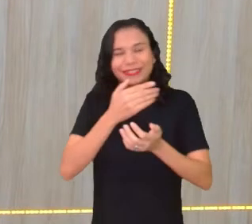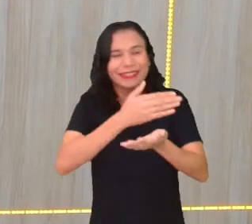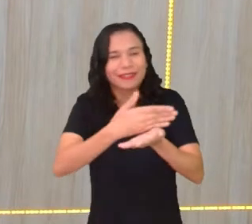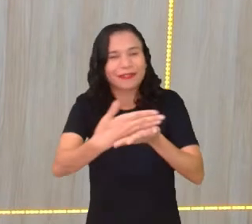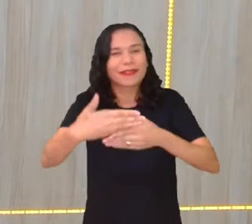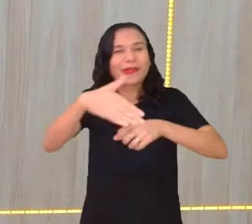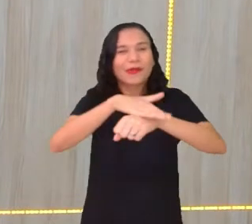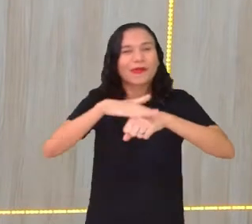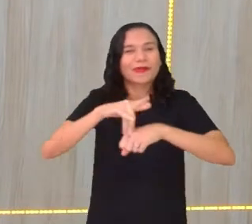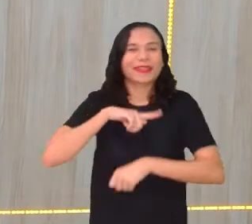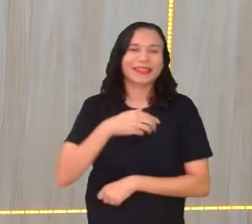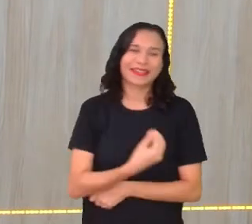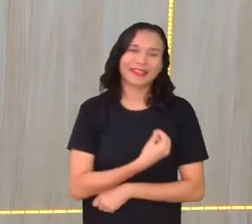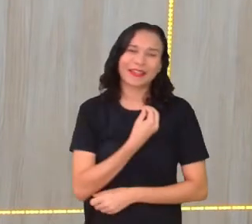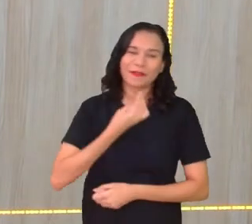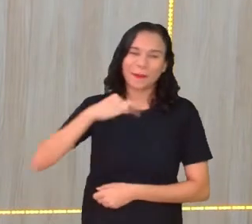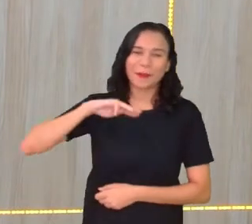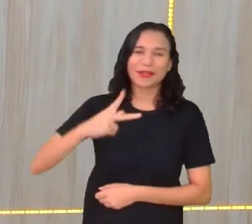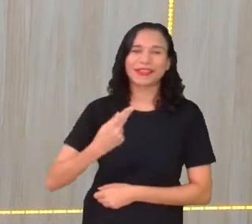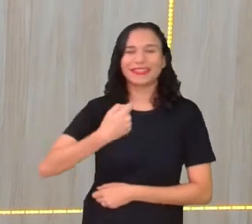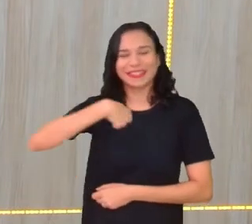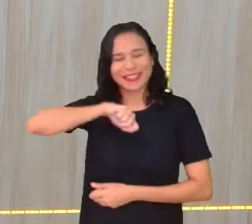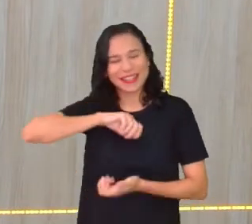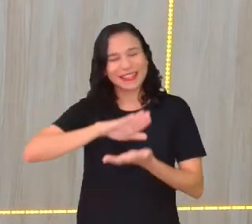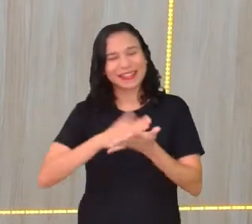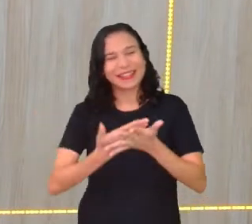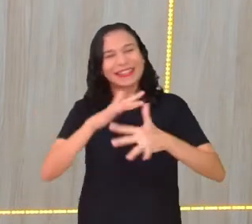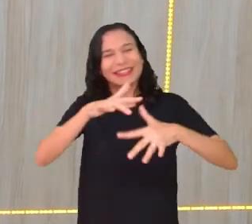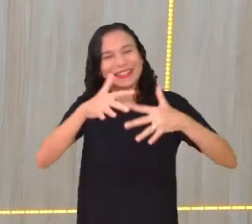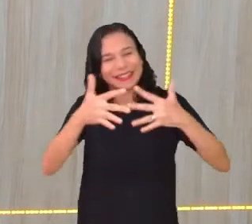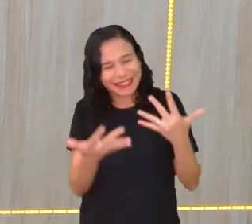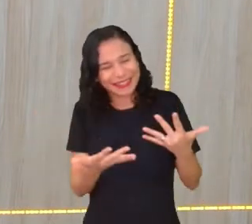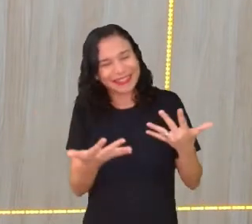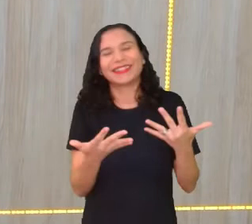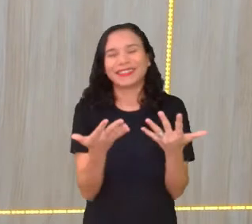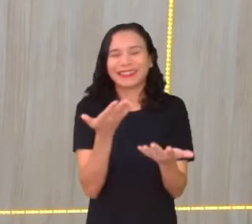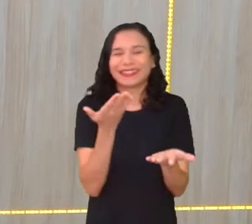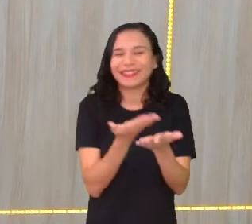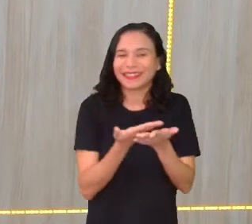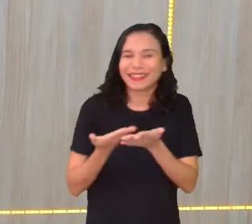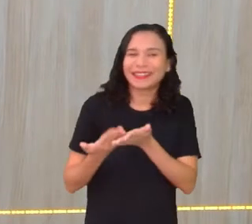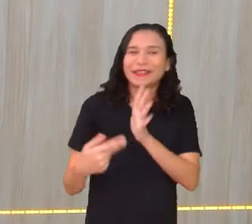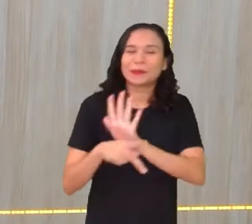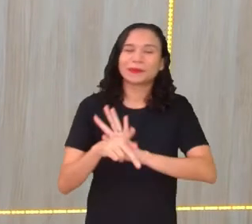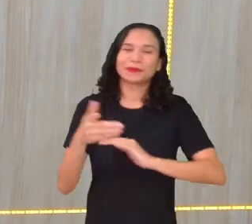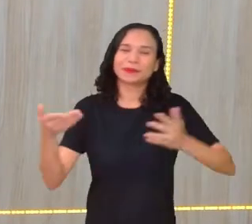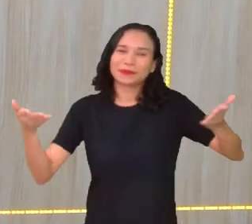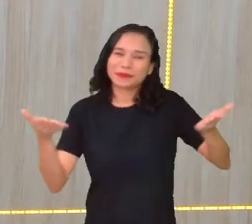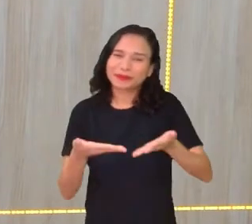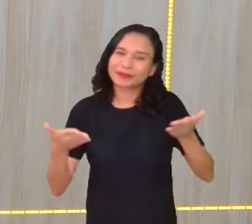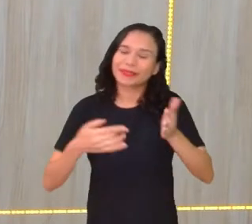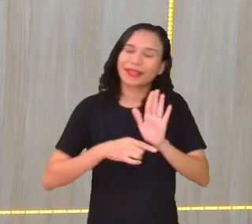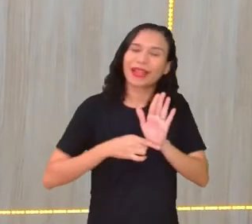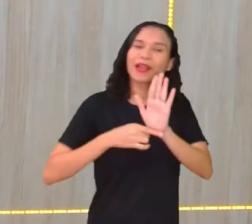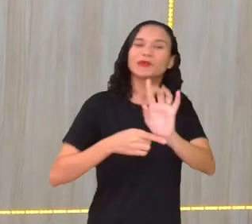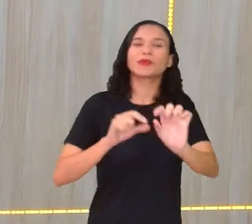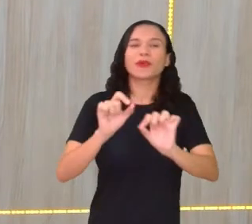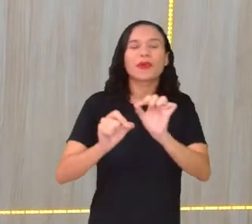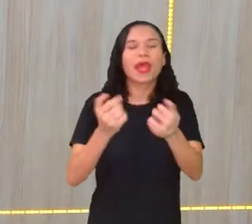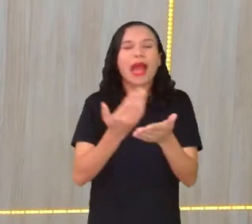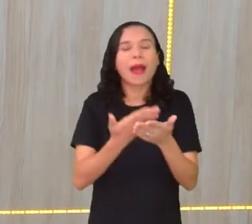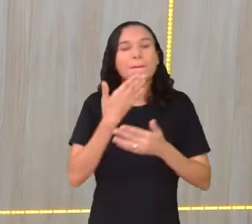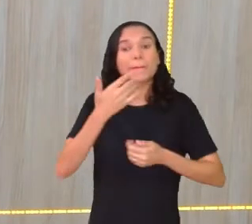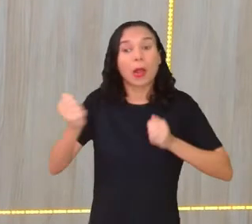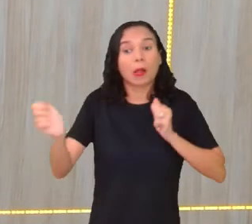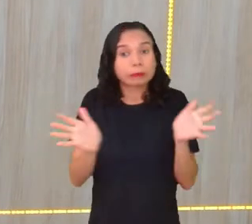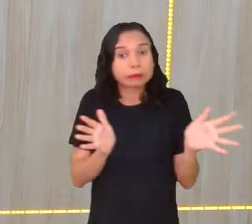conversa, a gente tem aqui a companhia de Heleninha, nossa intérprete de Libras, que nos ajuda para que nossas aulas